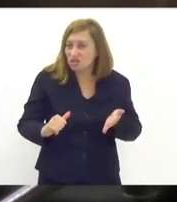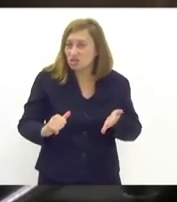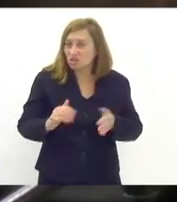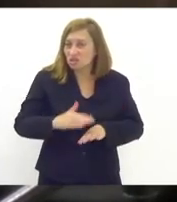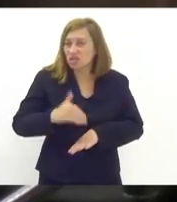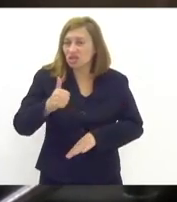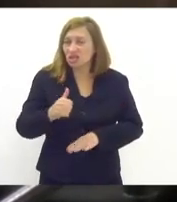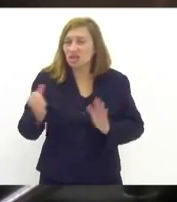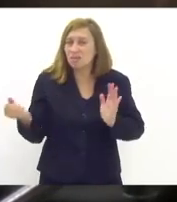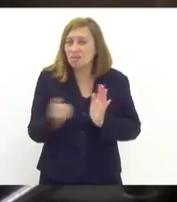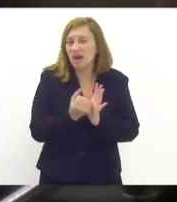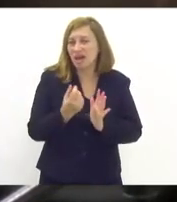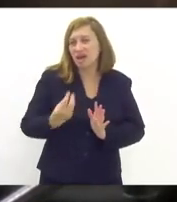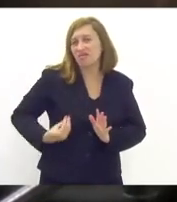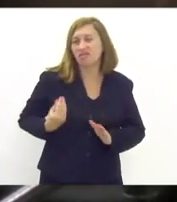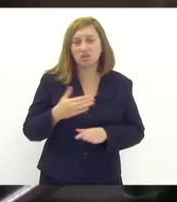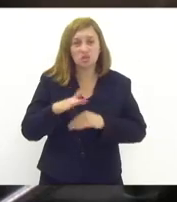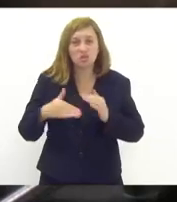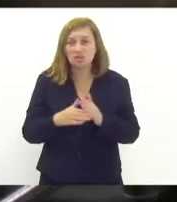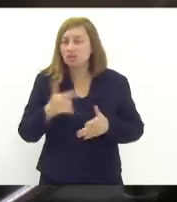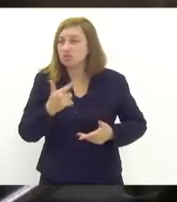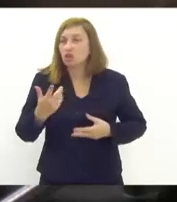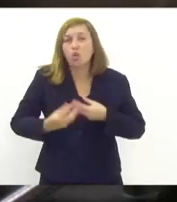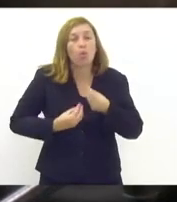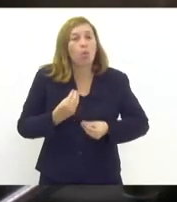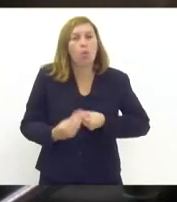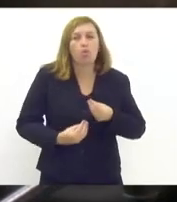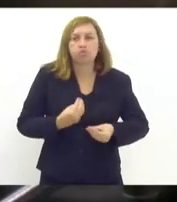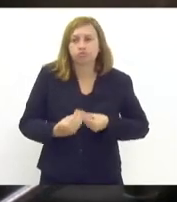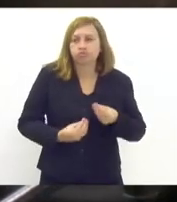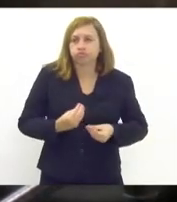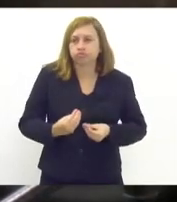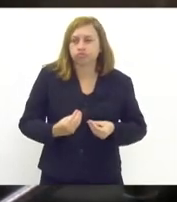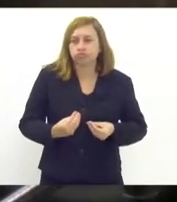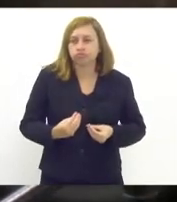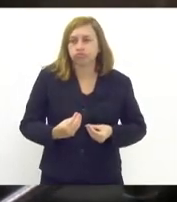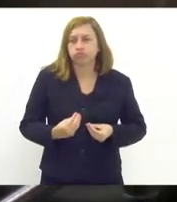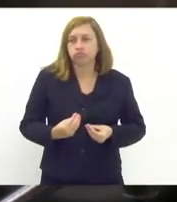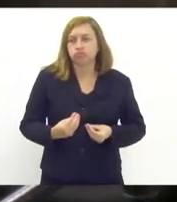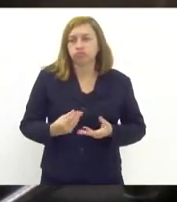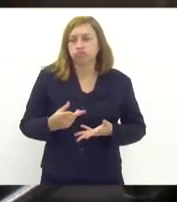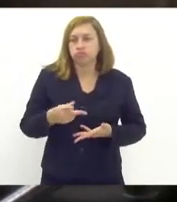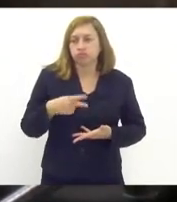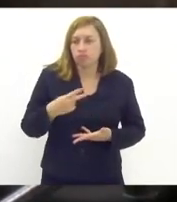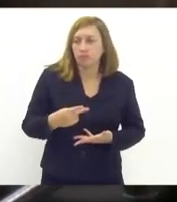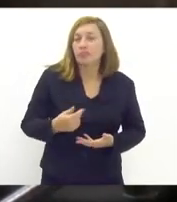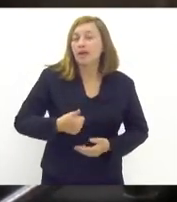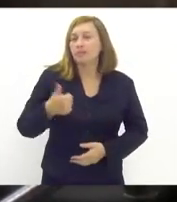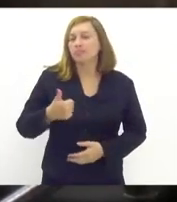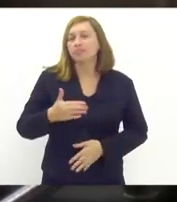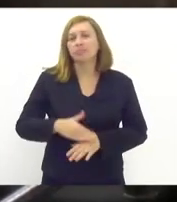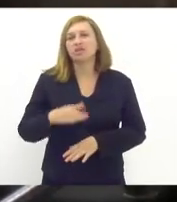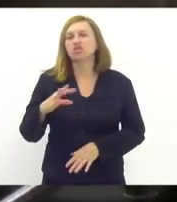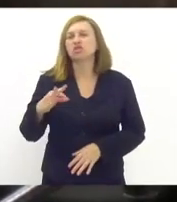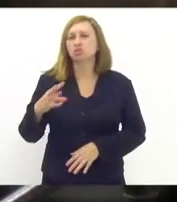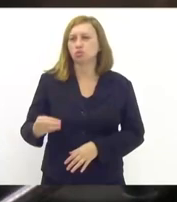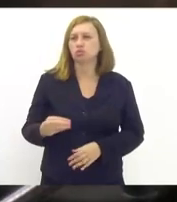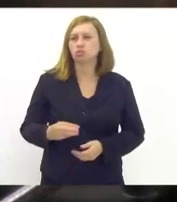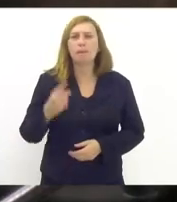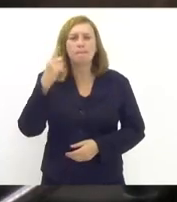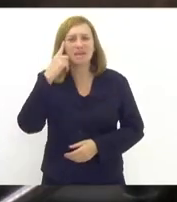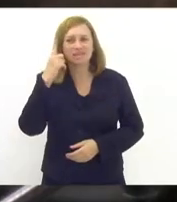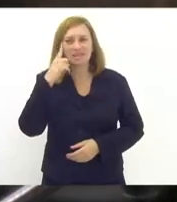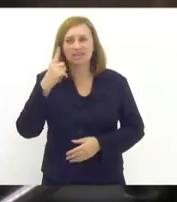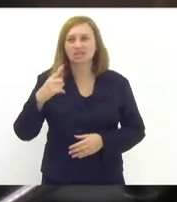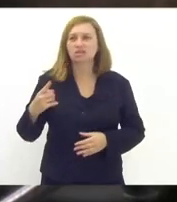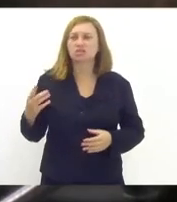pessoa para o resto da vida. Então, não tem como a gente também não fazer esse exercício. Primeiro, acho que mais importante também, a gente pensar assim,